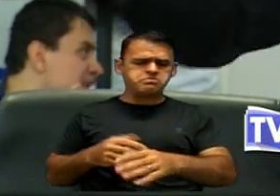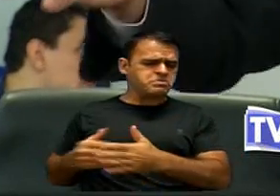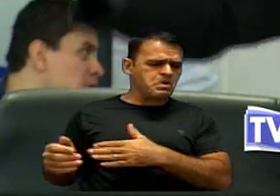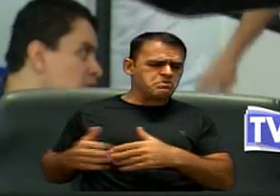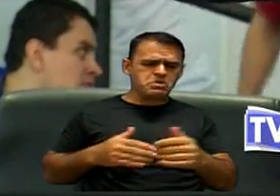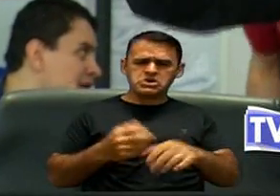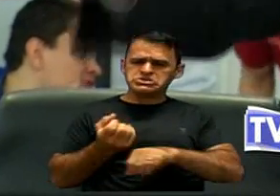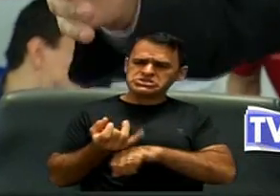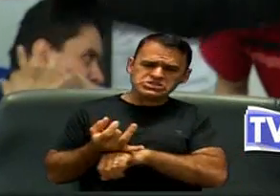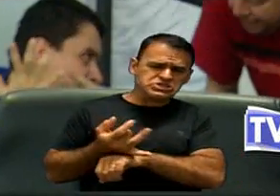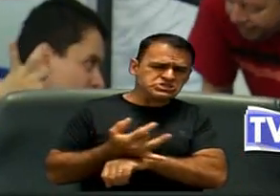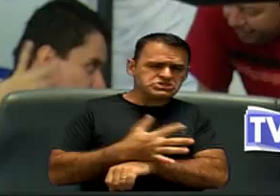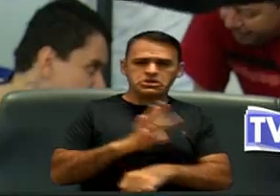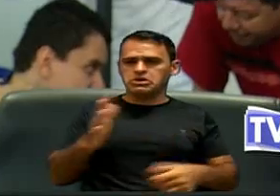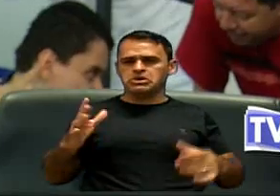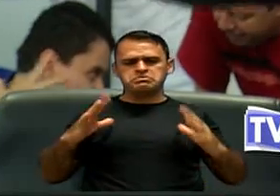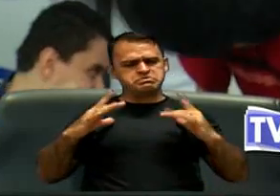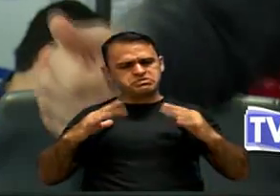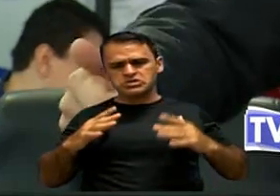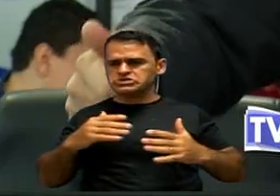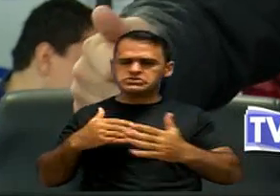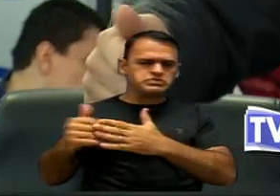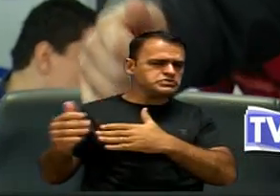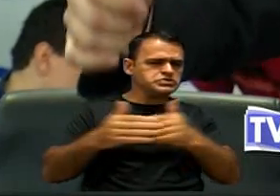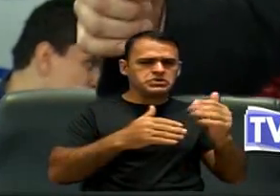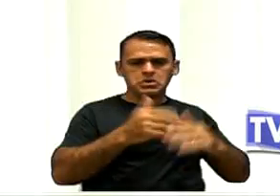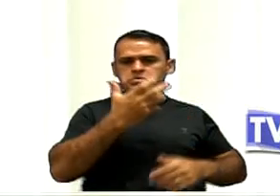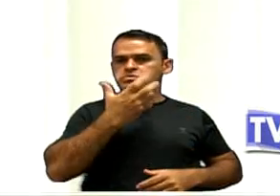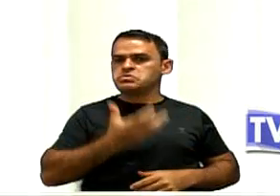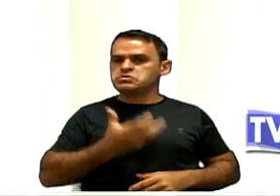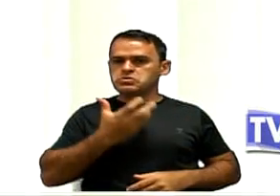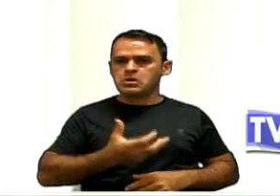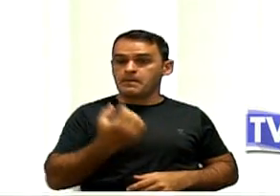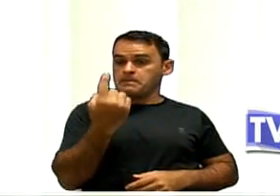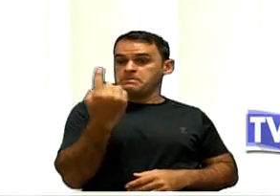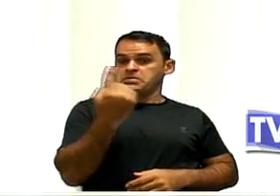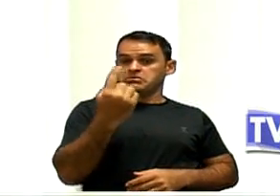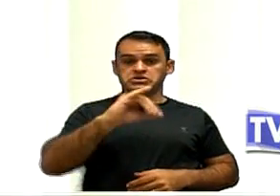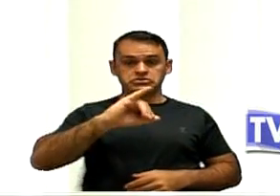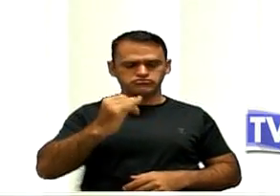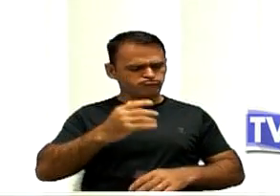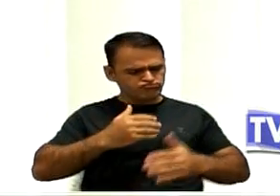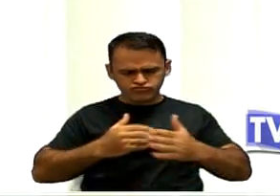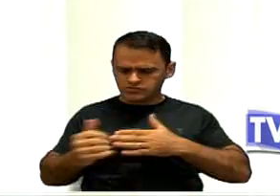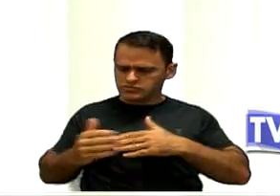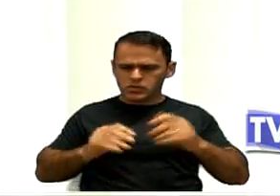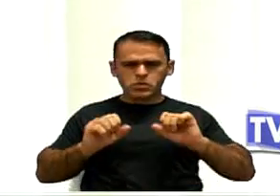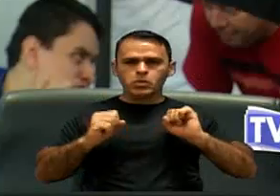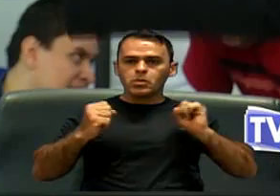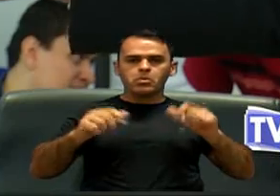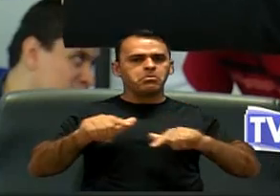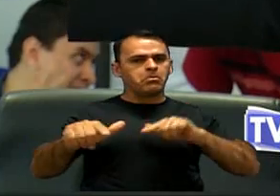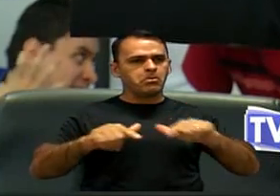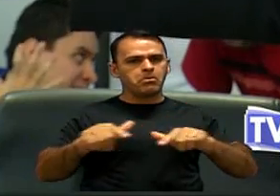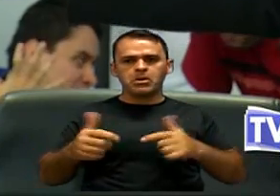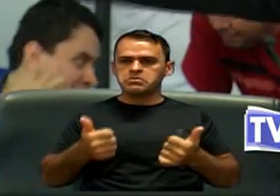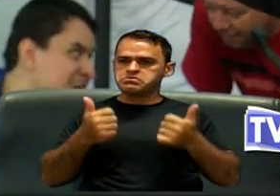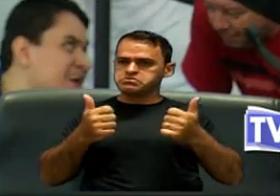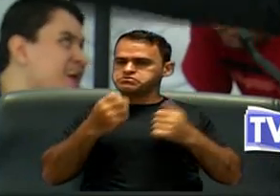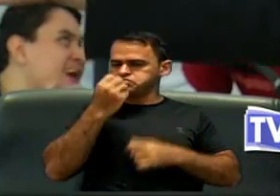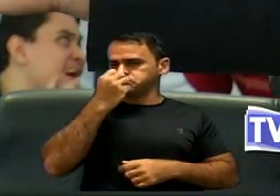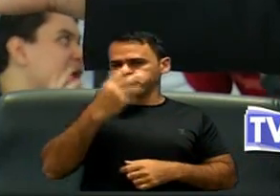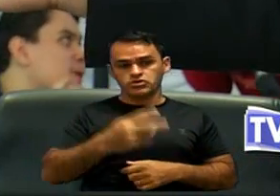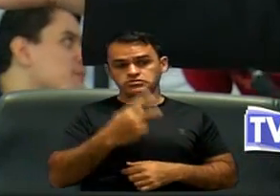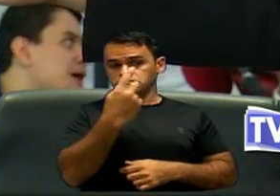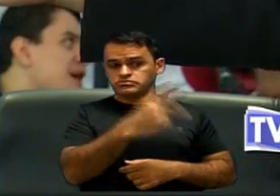tem madrugada, não tem feriado, não tem Natal, não tem Ano Novo. Vocês fazem de tudo pela vida. Quero deixar esse carinho, esse forte abraço também por